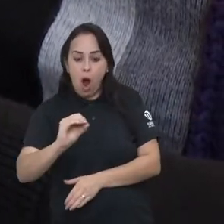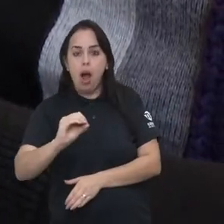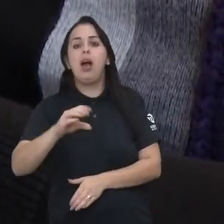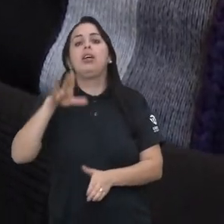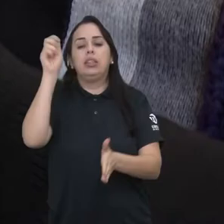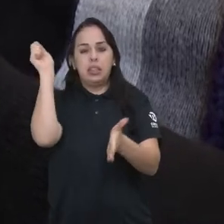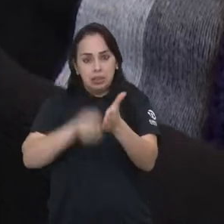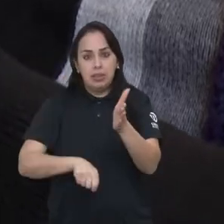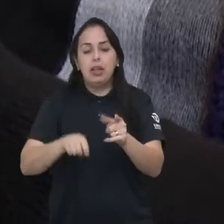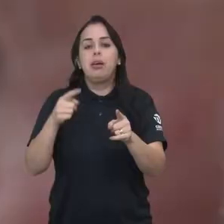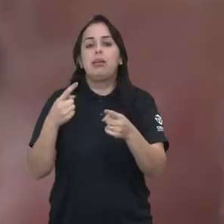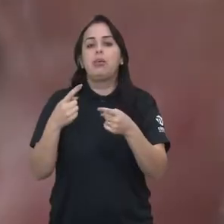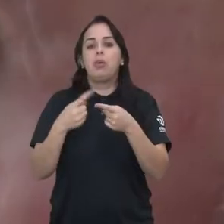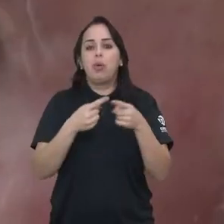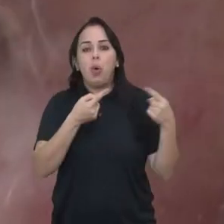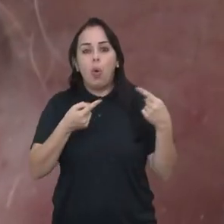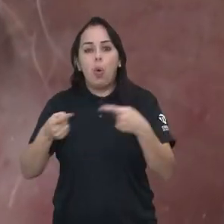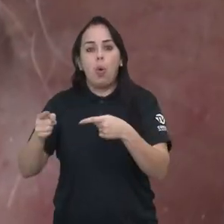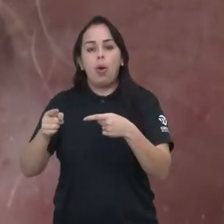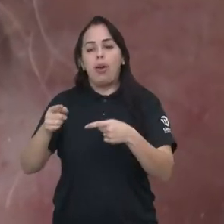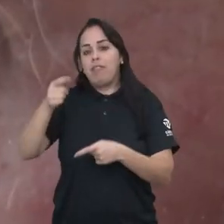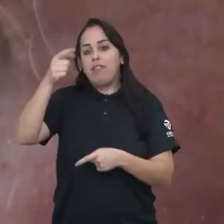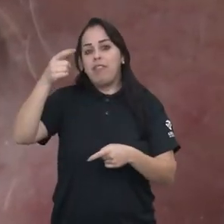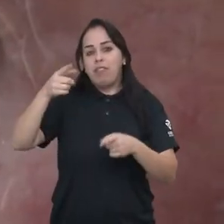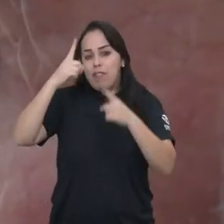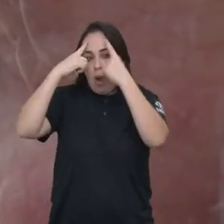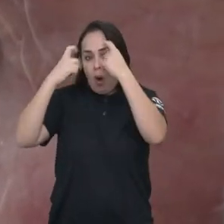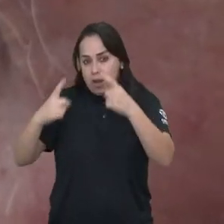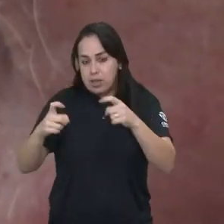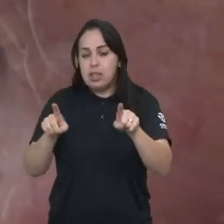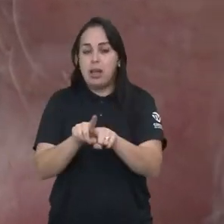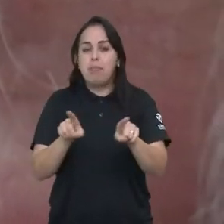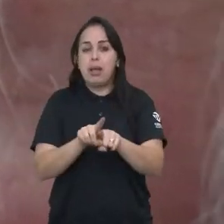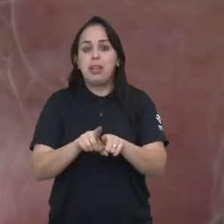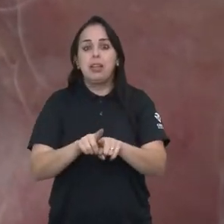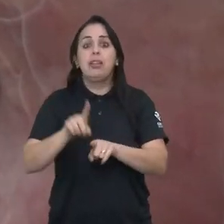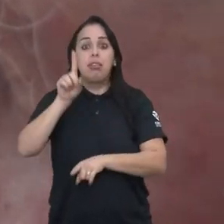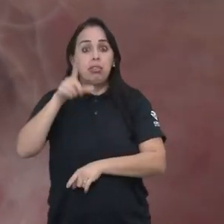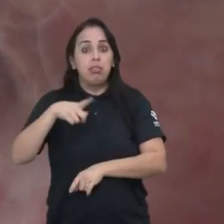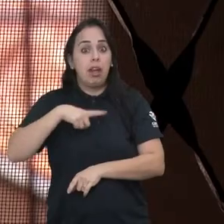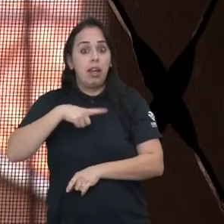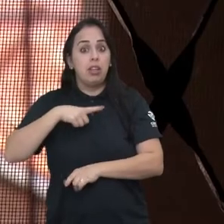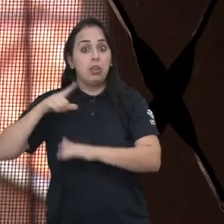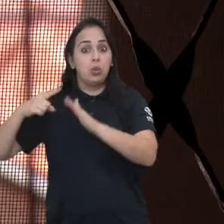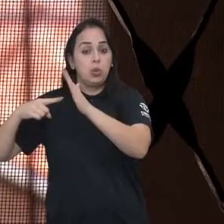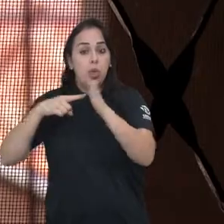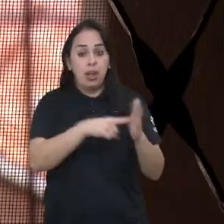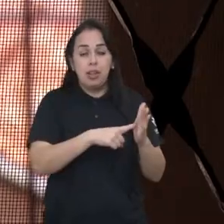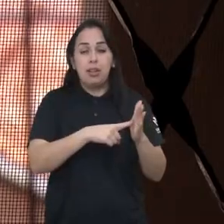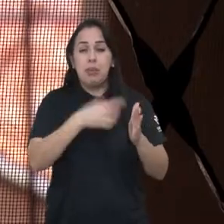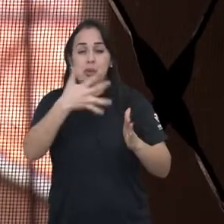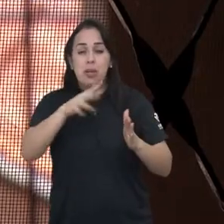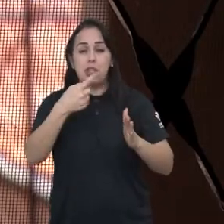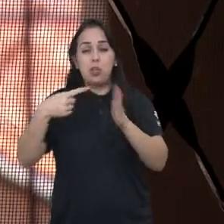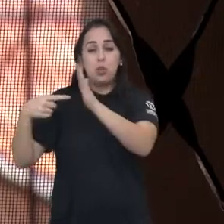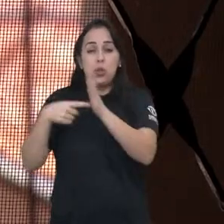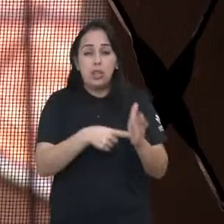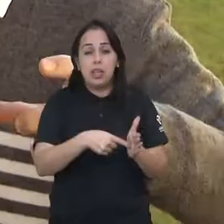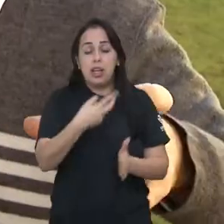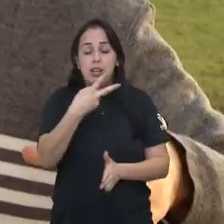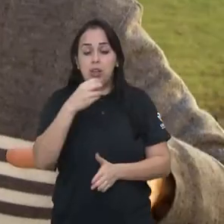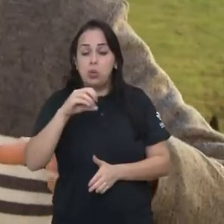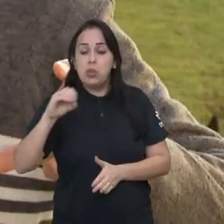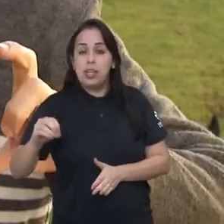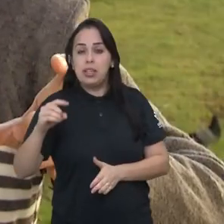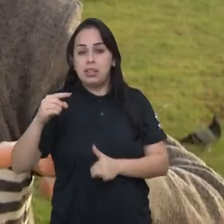ouvidoria de direitos humanos também mostram que o nosso país recebe mais de 200 denúncias de abuso e violência contra os idosos por